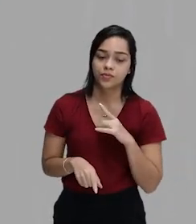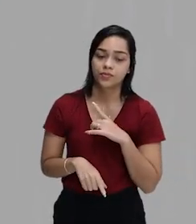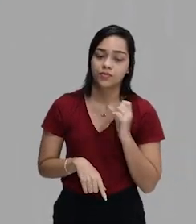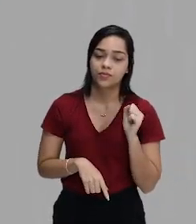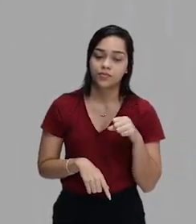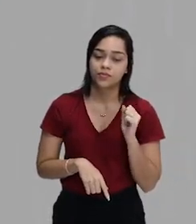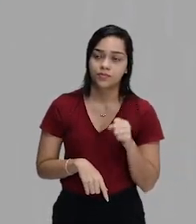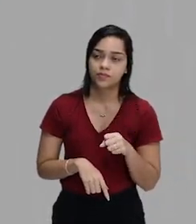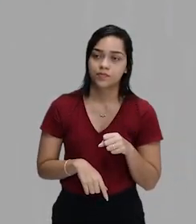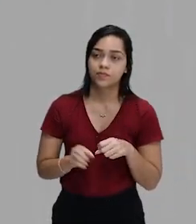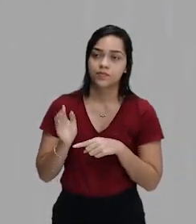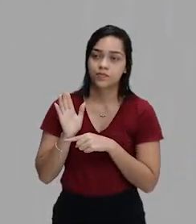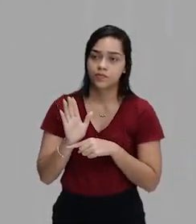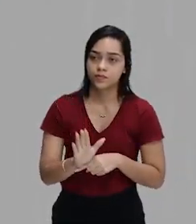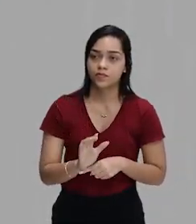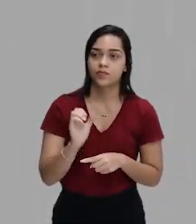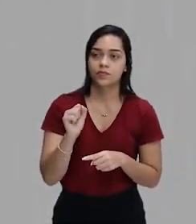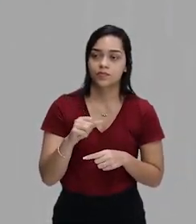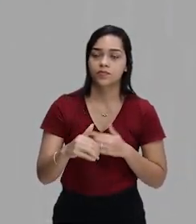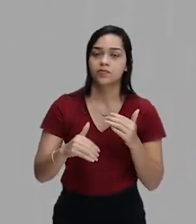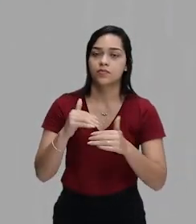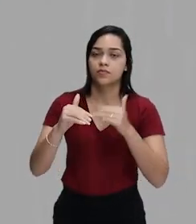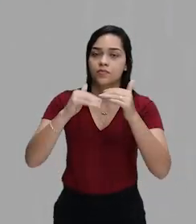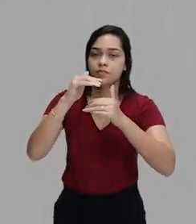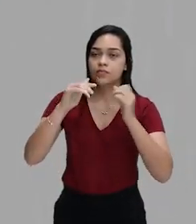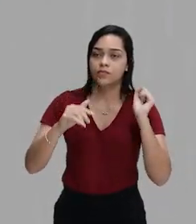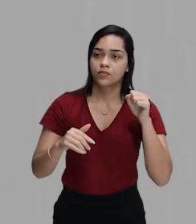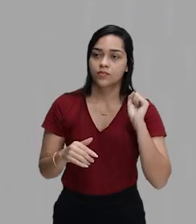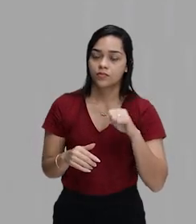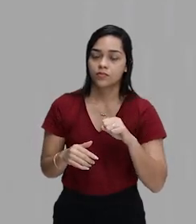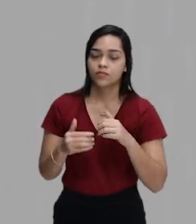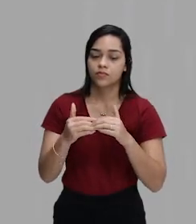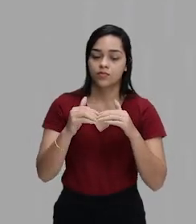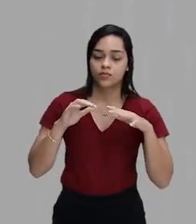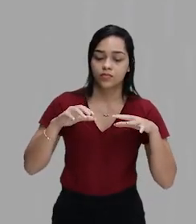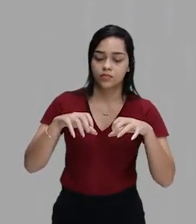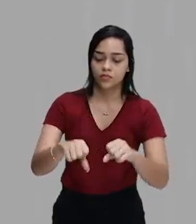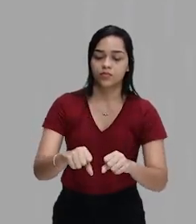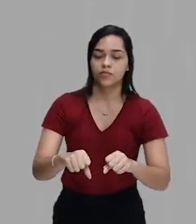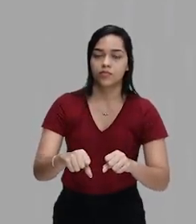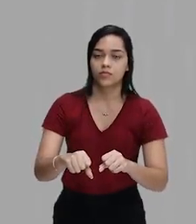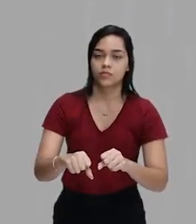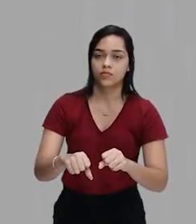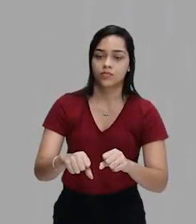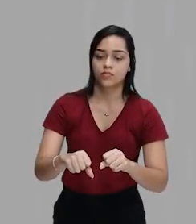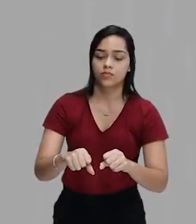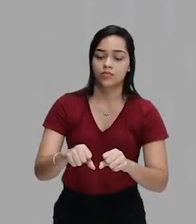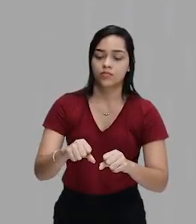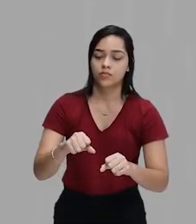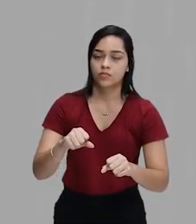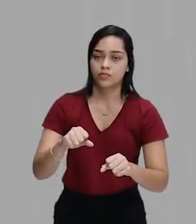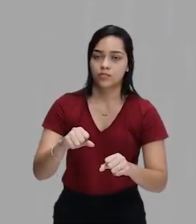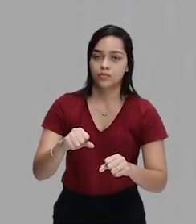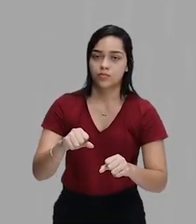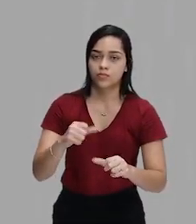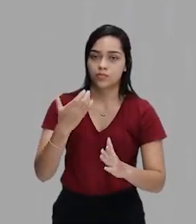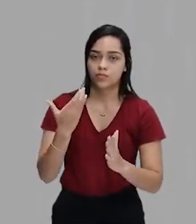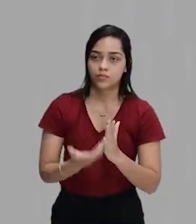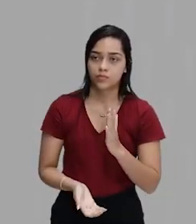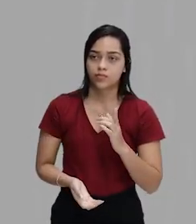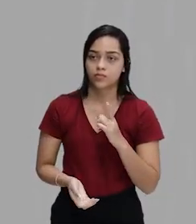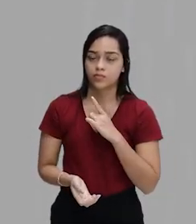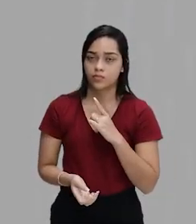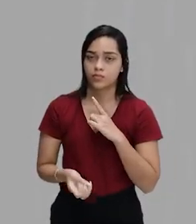acabar contribuindo para o processo de descolonização ou de desconstrução daquela